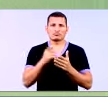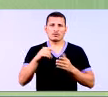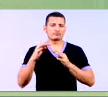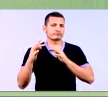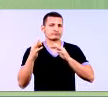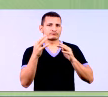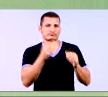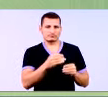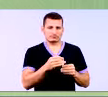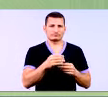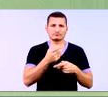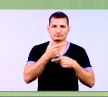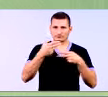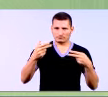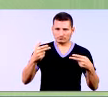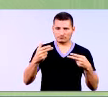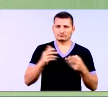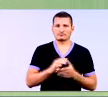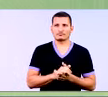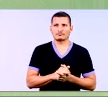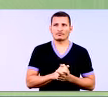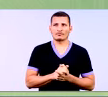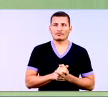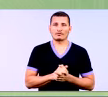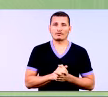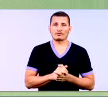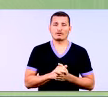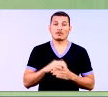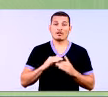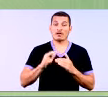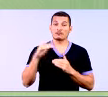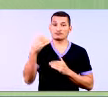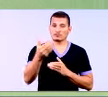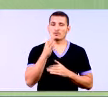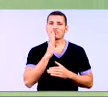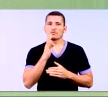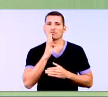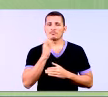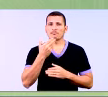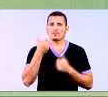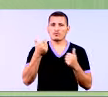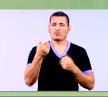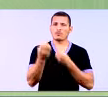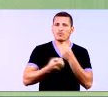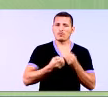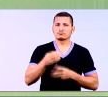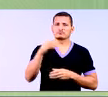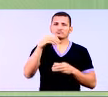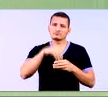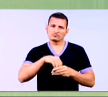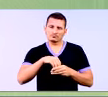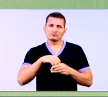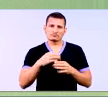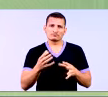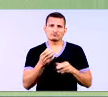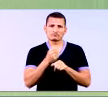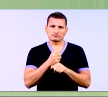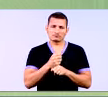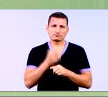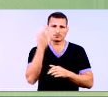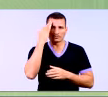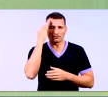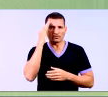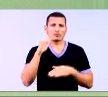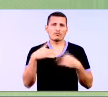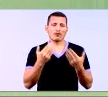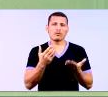a gente falou. Perfeito? Além disso, a gente conhecer melhor como é que funciona um processador por dentro e saber quais são os seus pontos